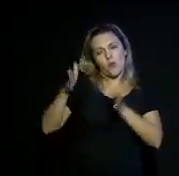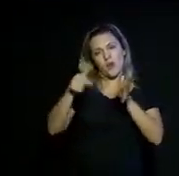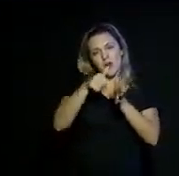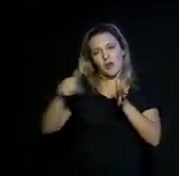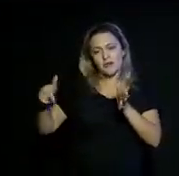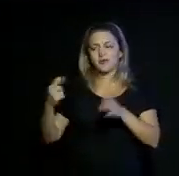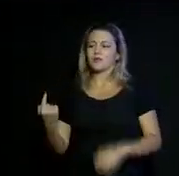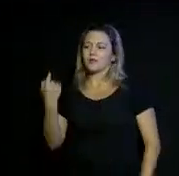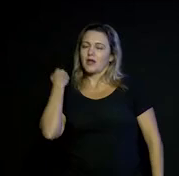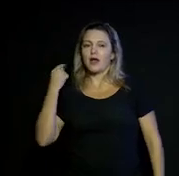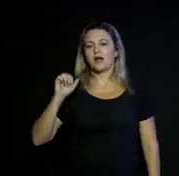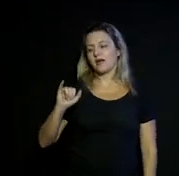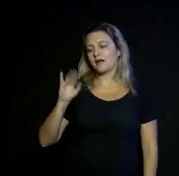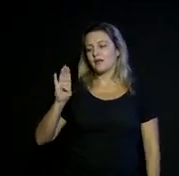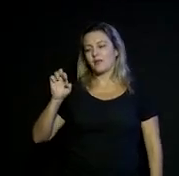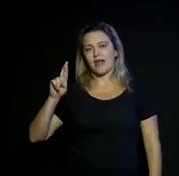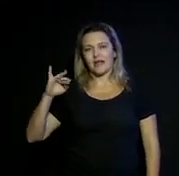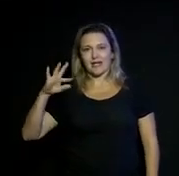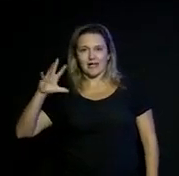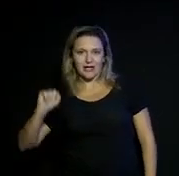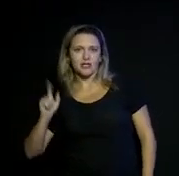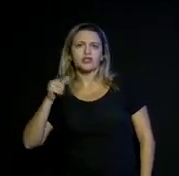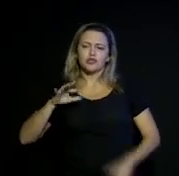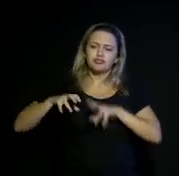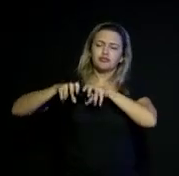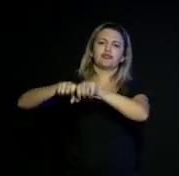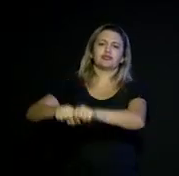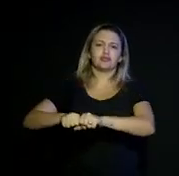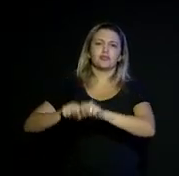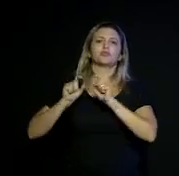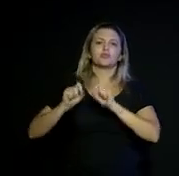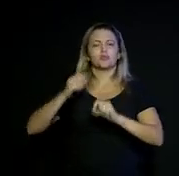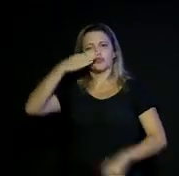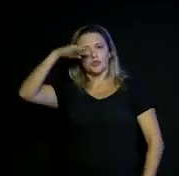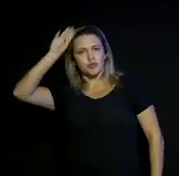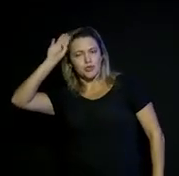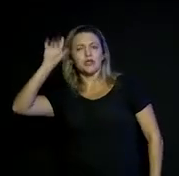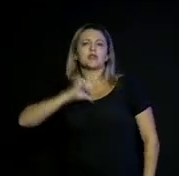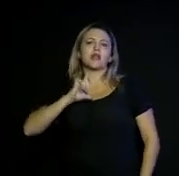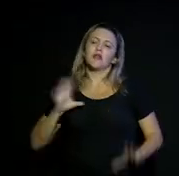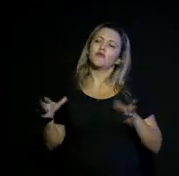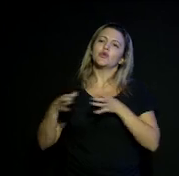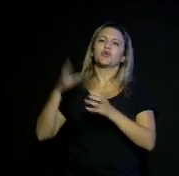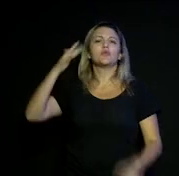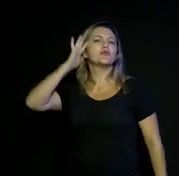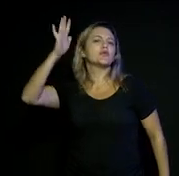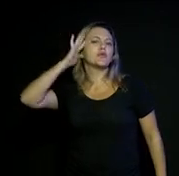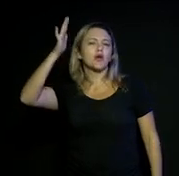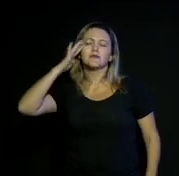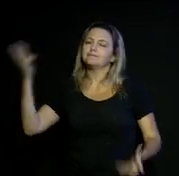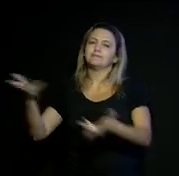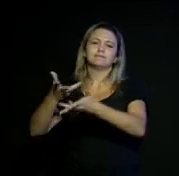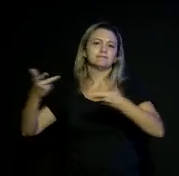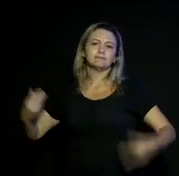na Península Ibérica, quando ela era dominada pelos árabes, houve um conjunto de filósofos brilhantes que viviam ali